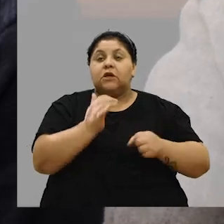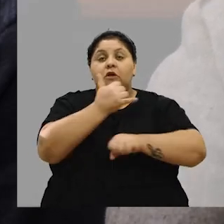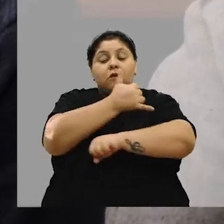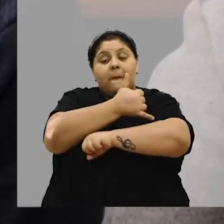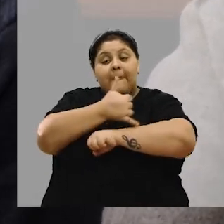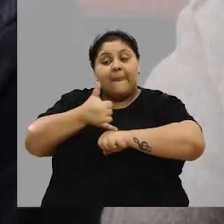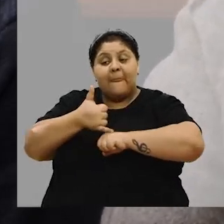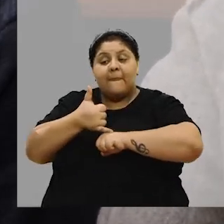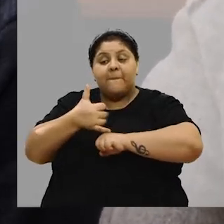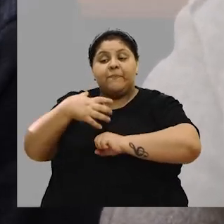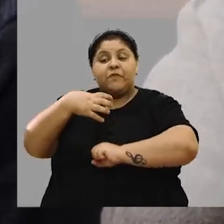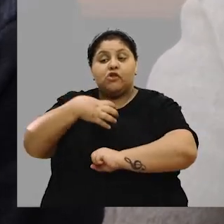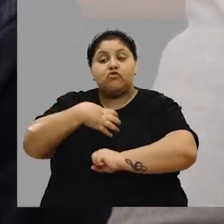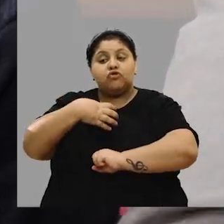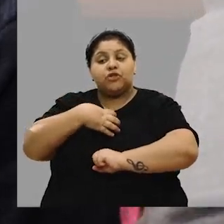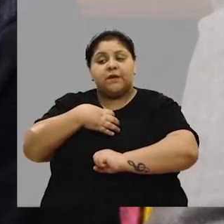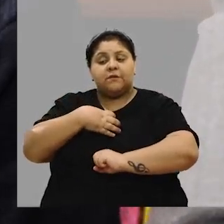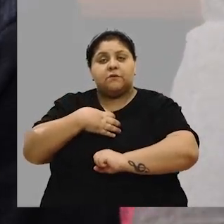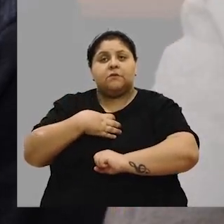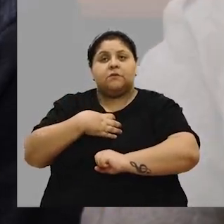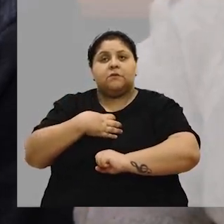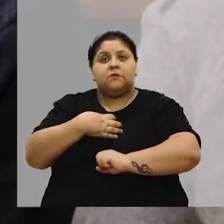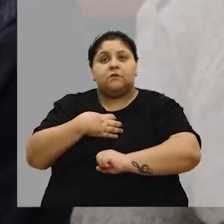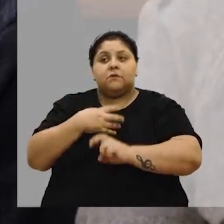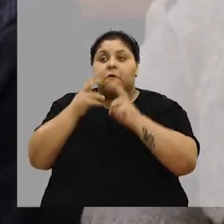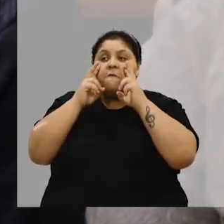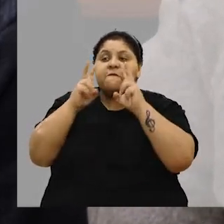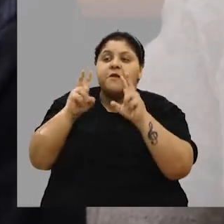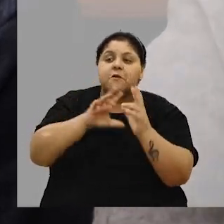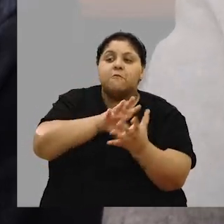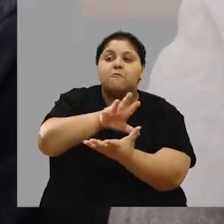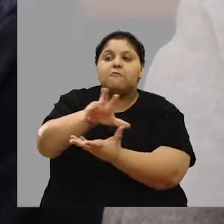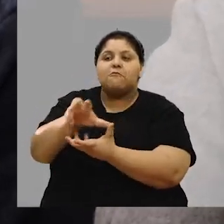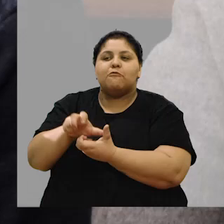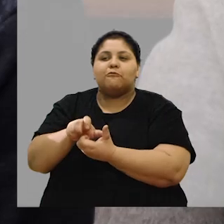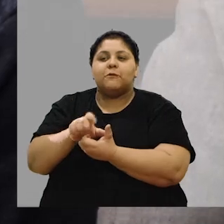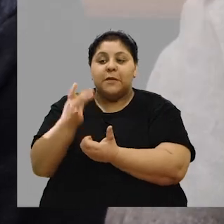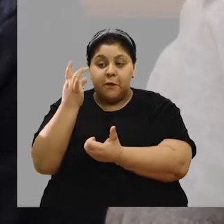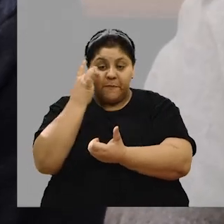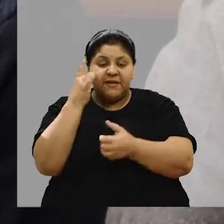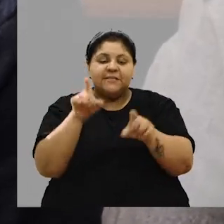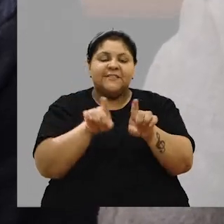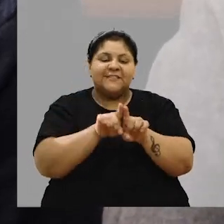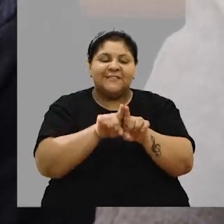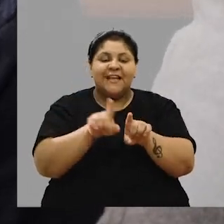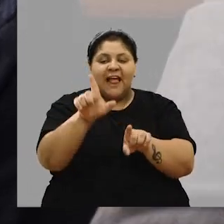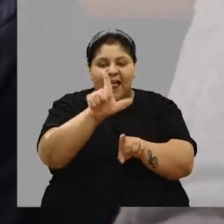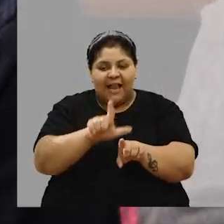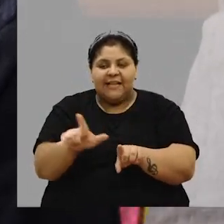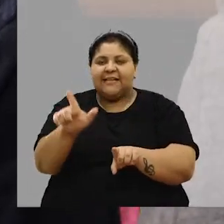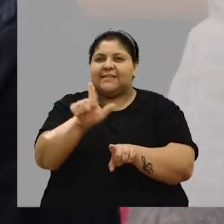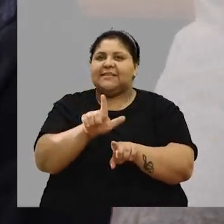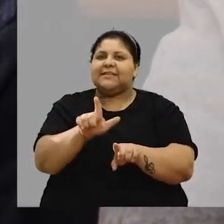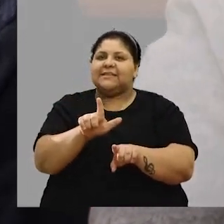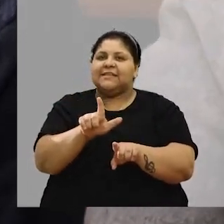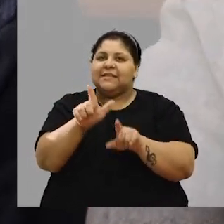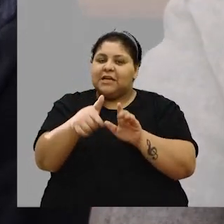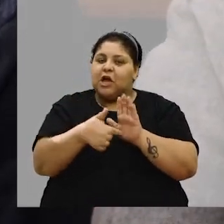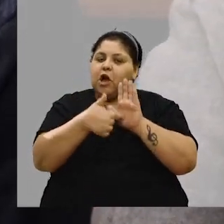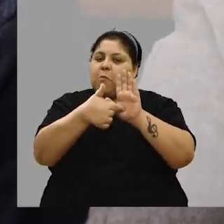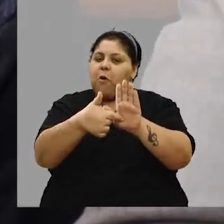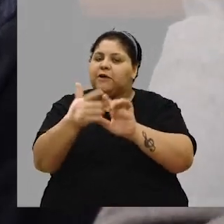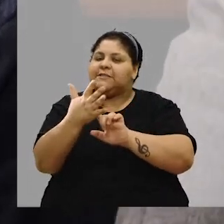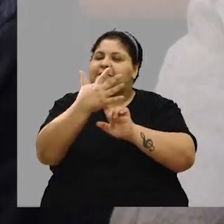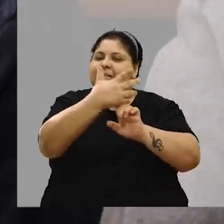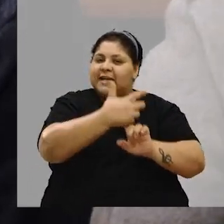relacionamentos, que passa justamente pela forma como a gente vê o mundo e está no mundo. E isso a literatura nos